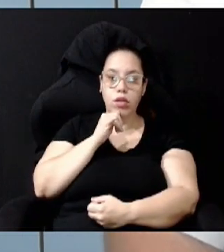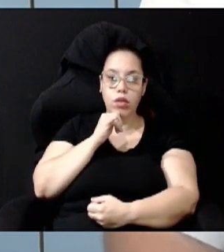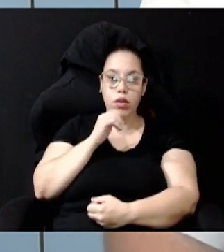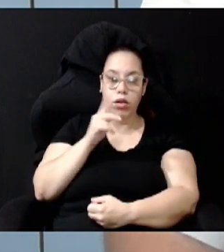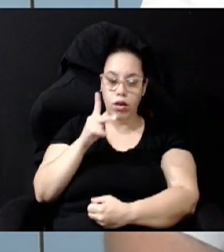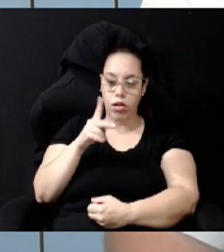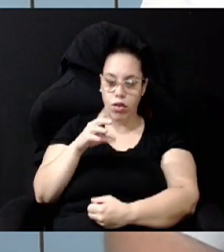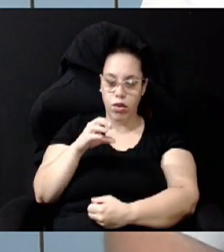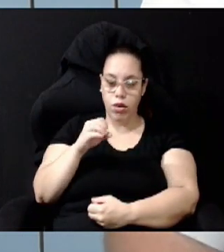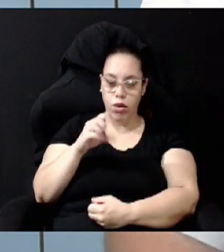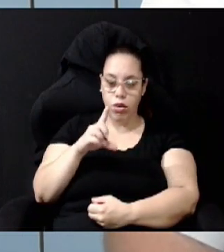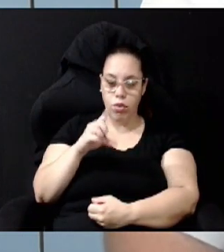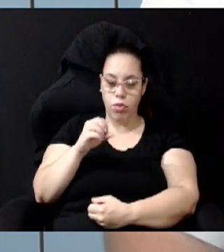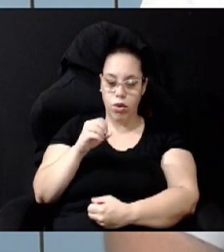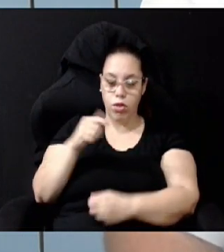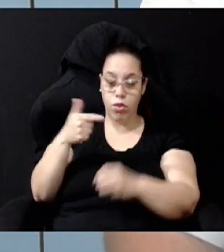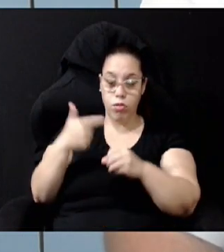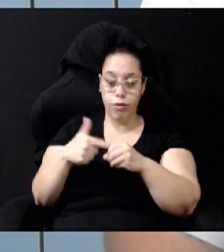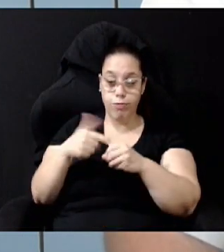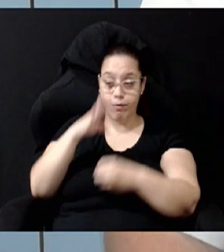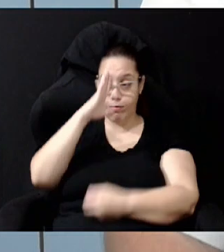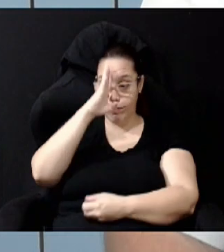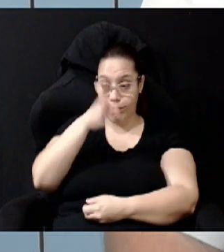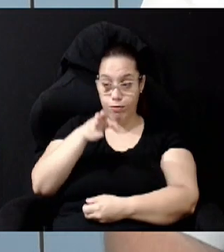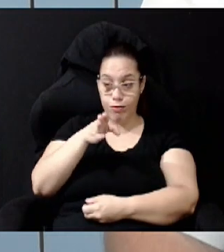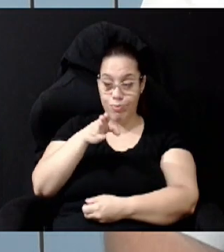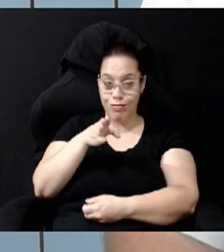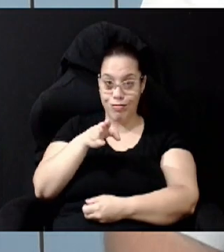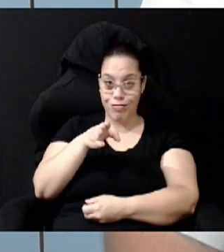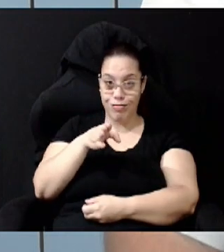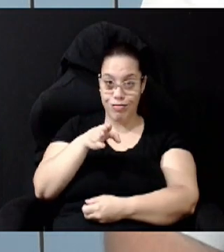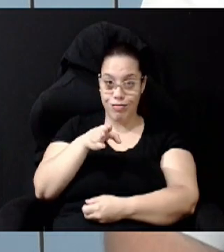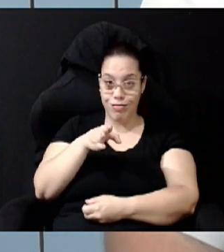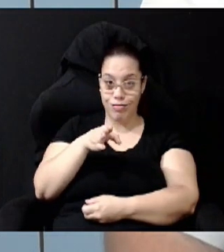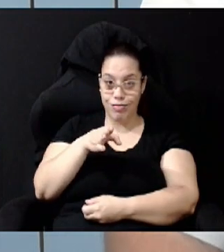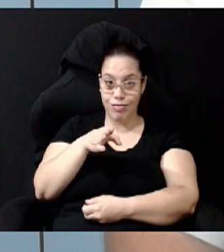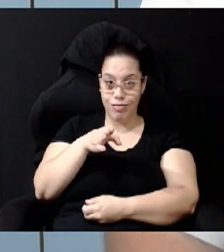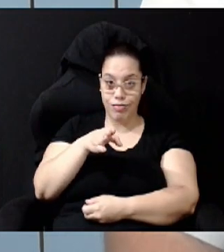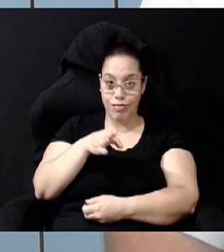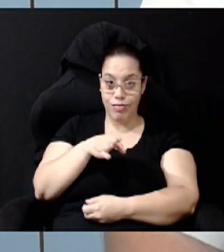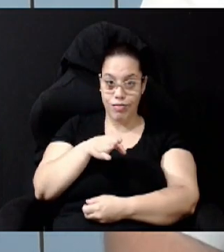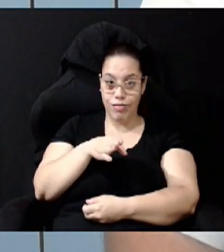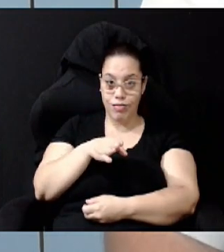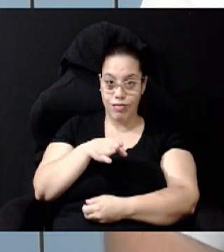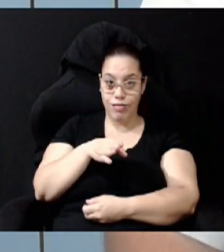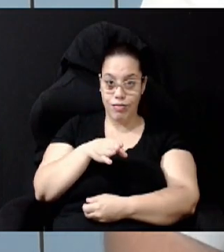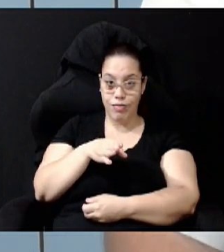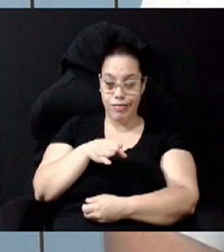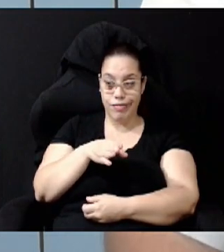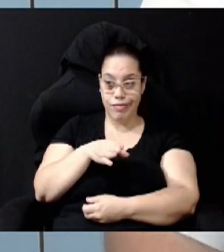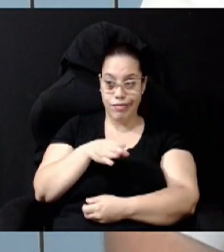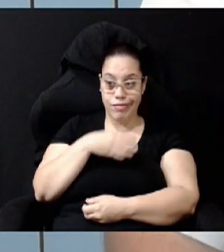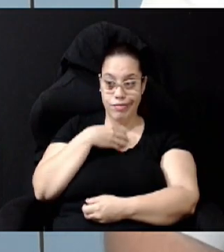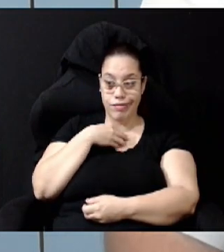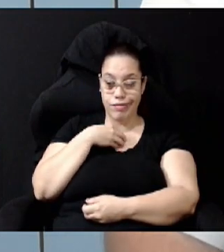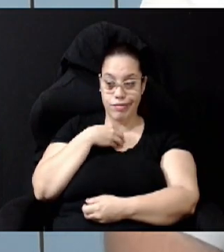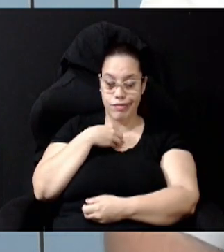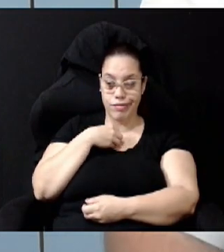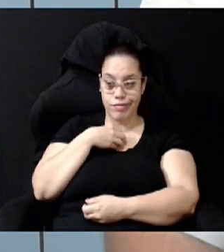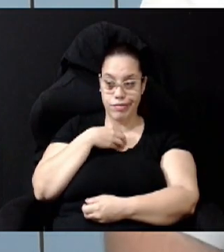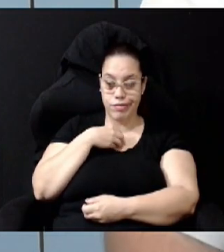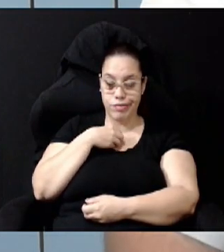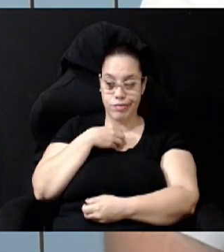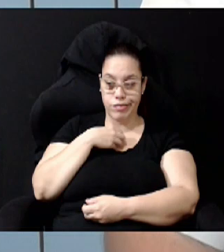é o principal emissor, pelas fontes estacionárias aí, né, de geração de